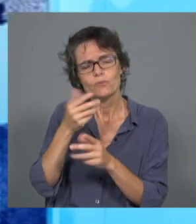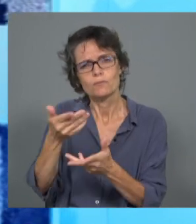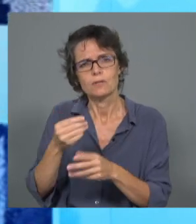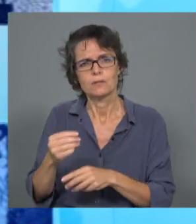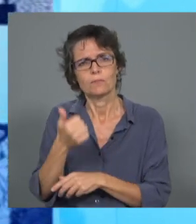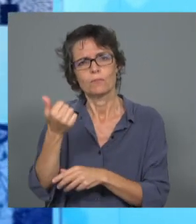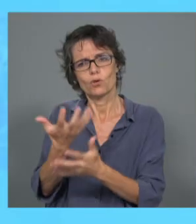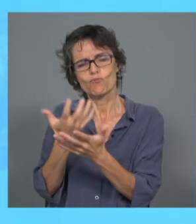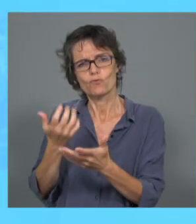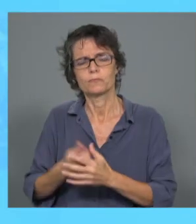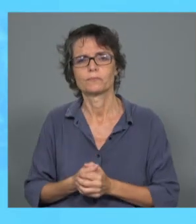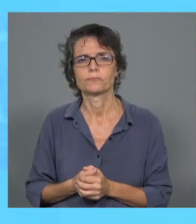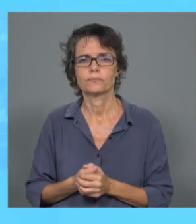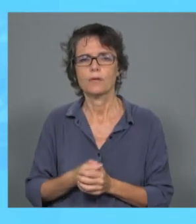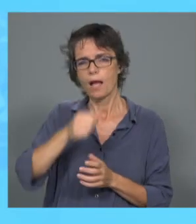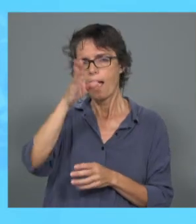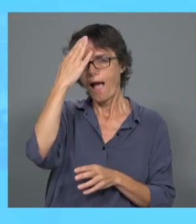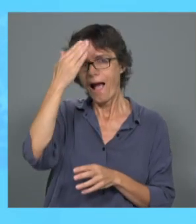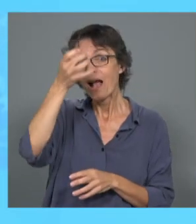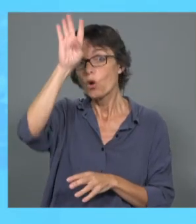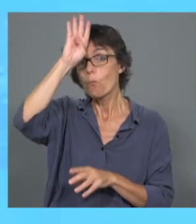que é um fenómeno de comunicação, no seu entender?